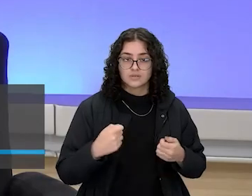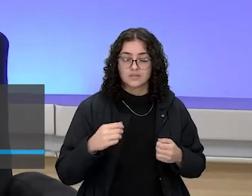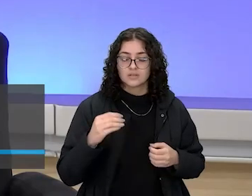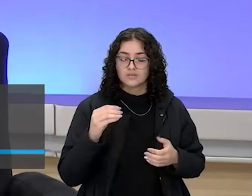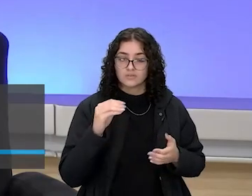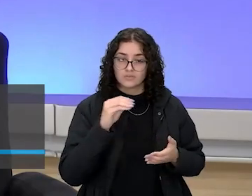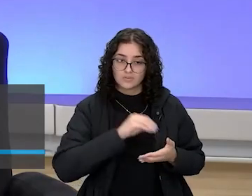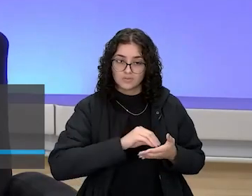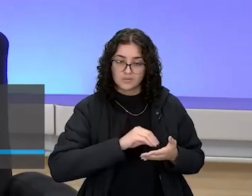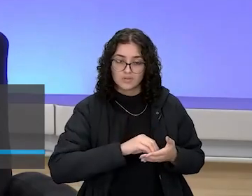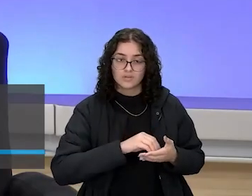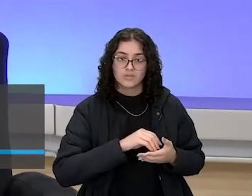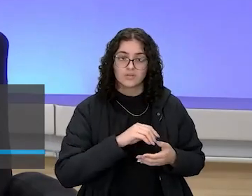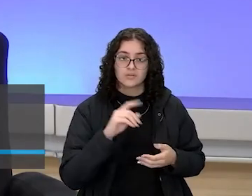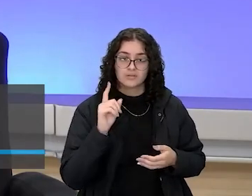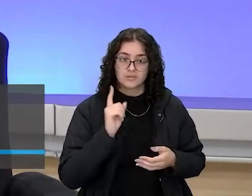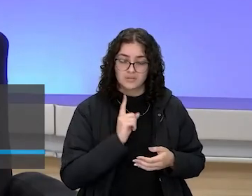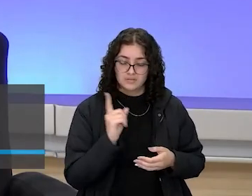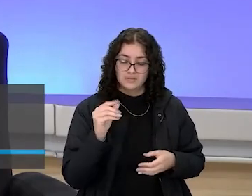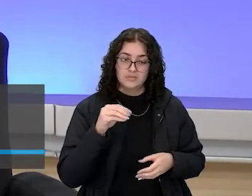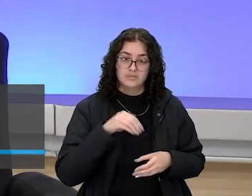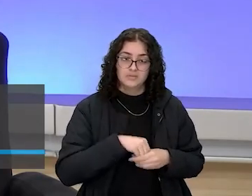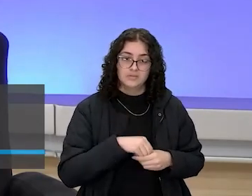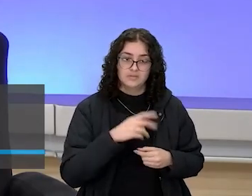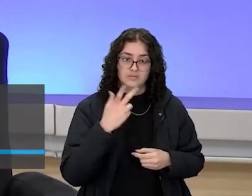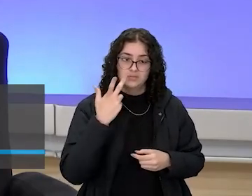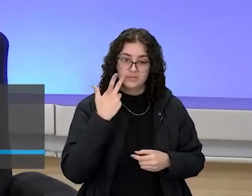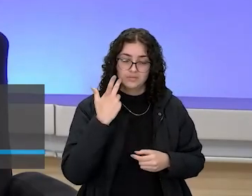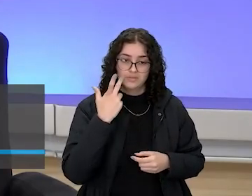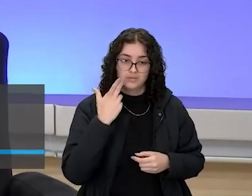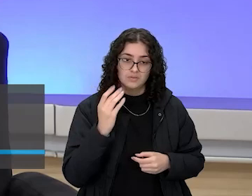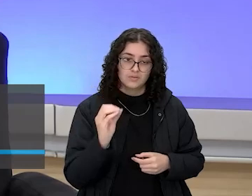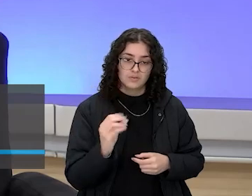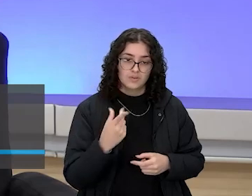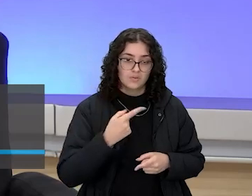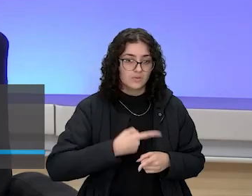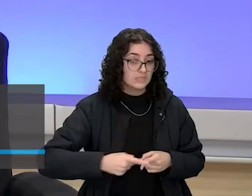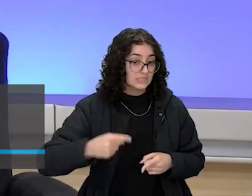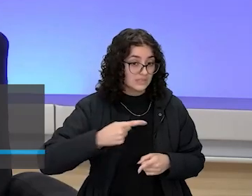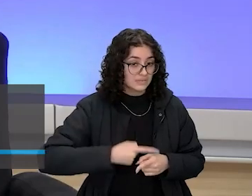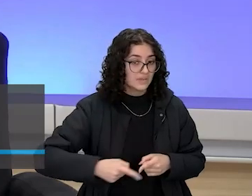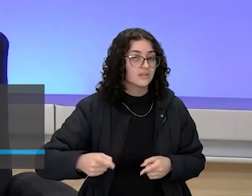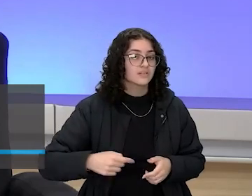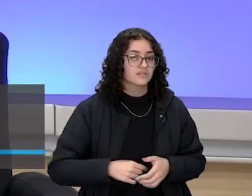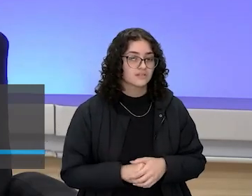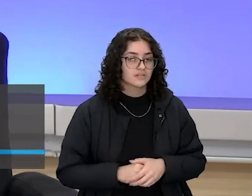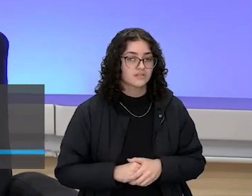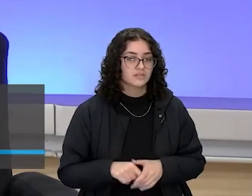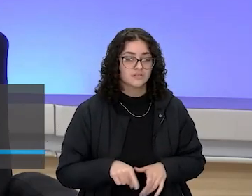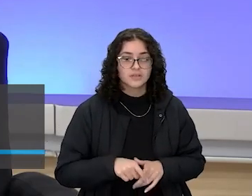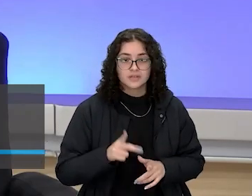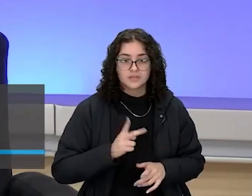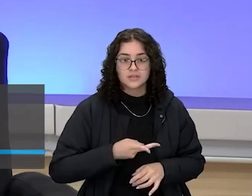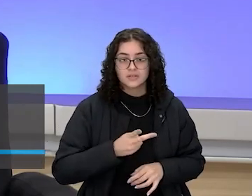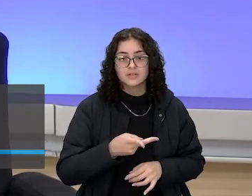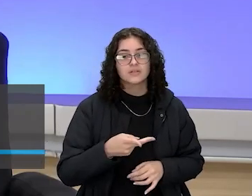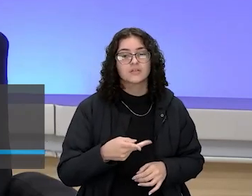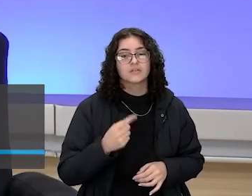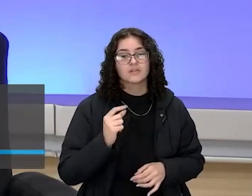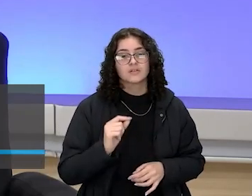colocar no morangueiro diariamente ou semanalmente, né? A frequência, então,